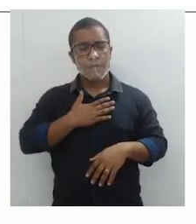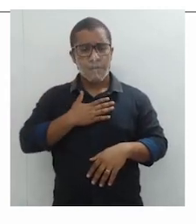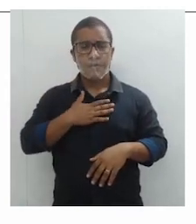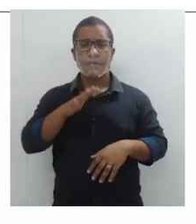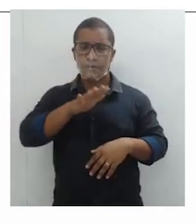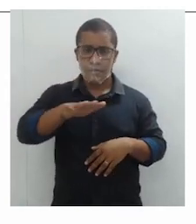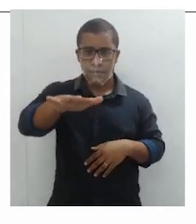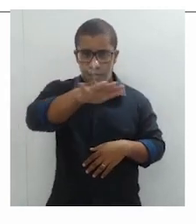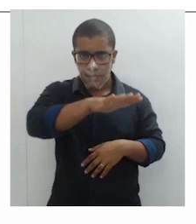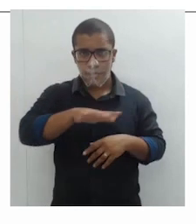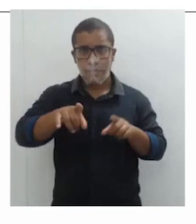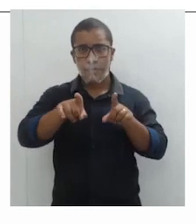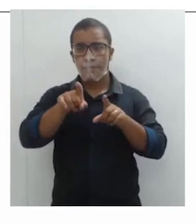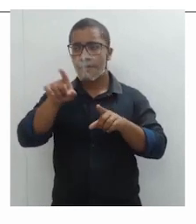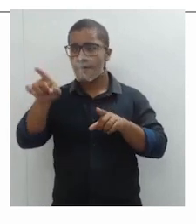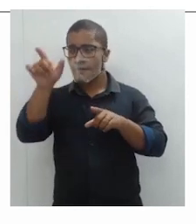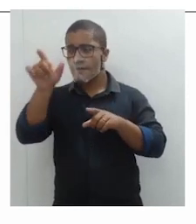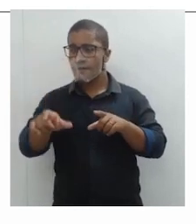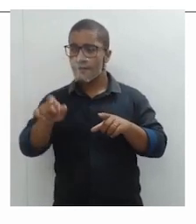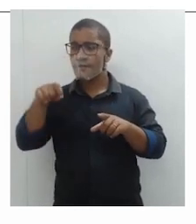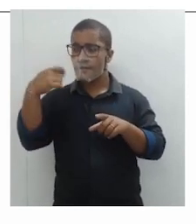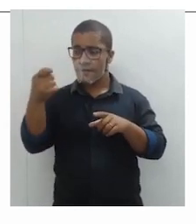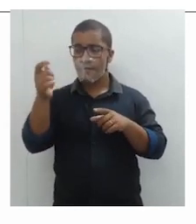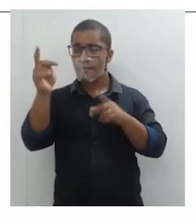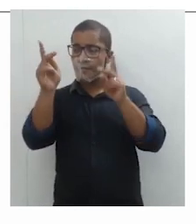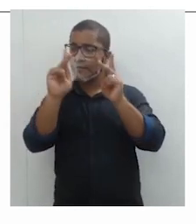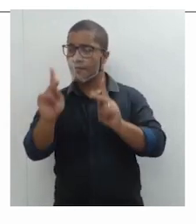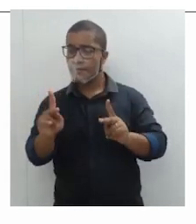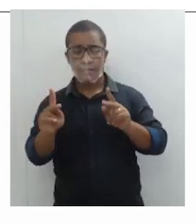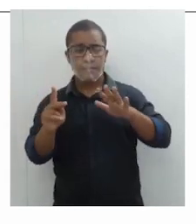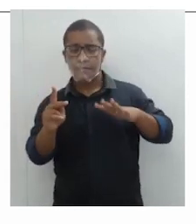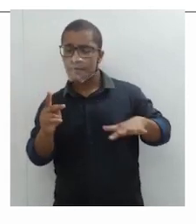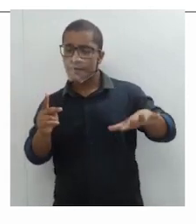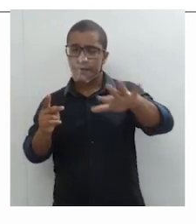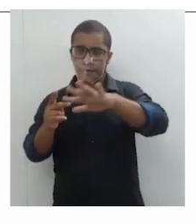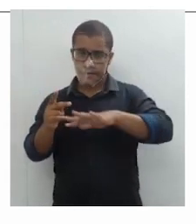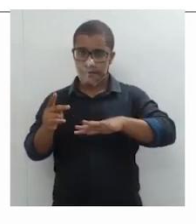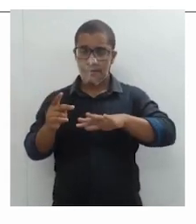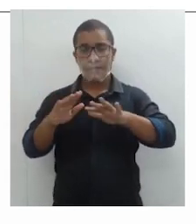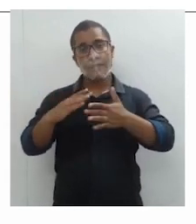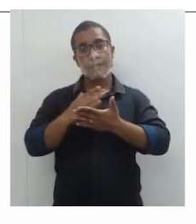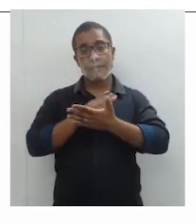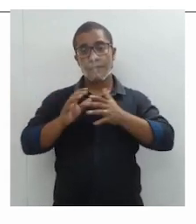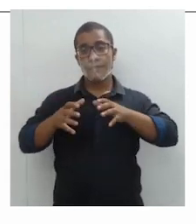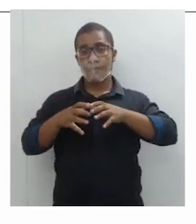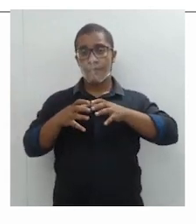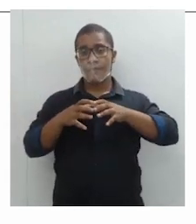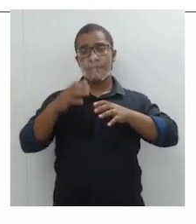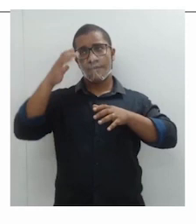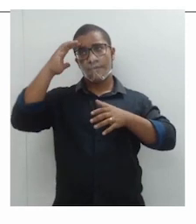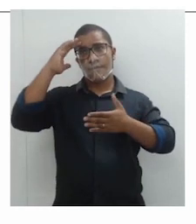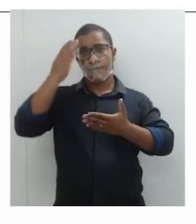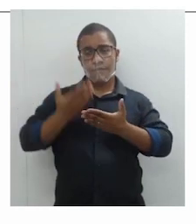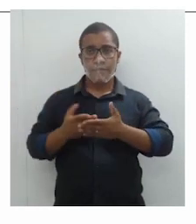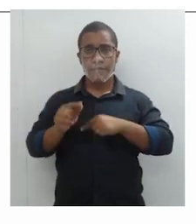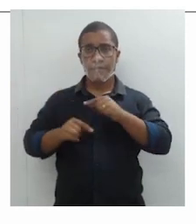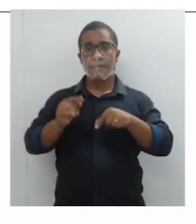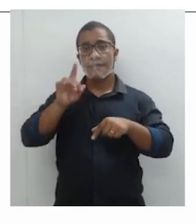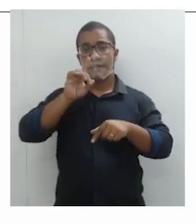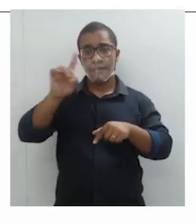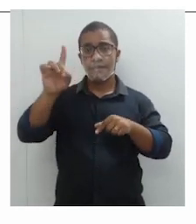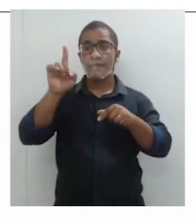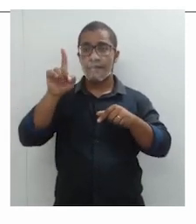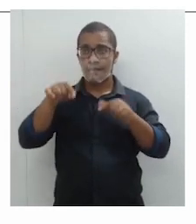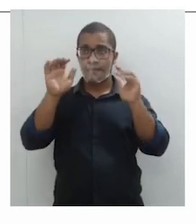de todos e que está em paz com todos os seres algumas Nações acreditam no transcendente como